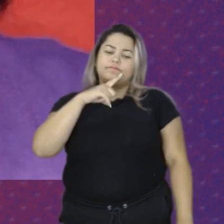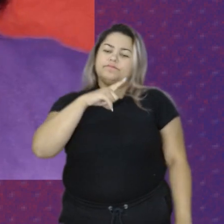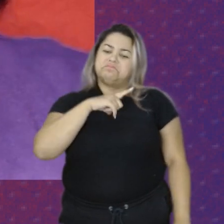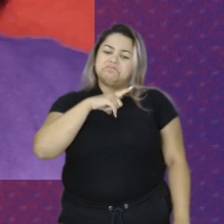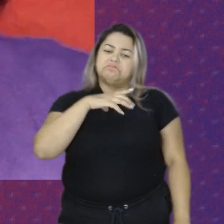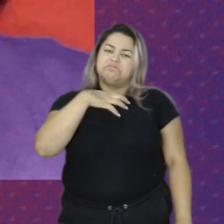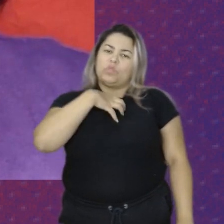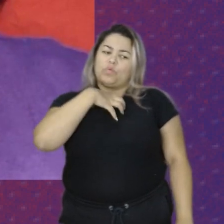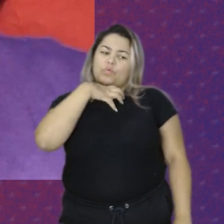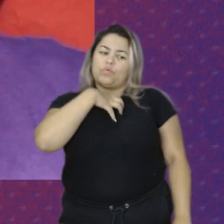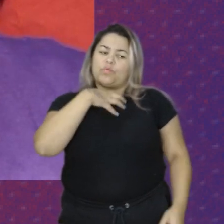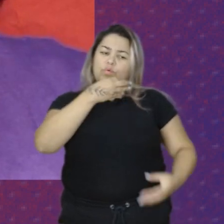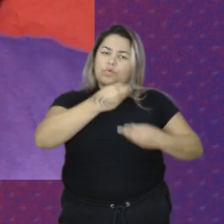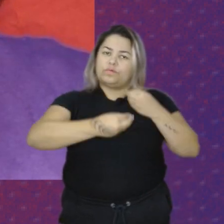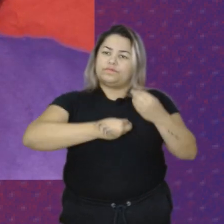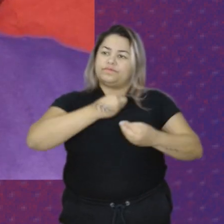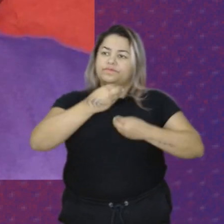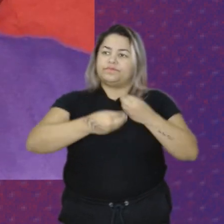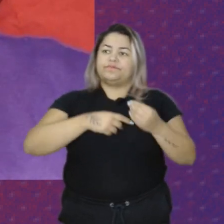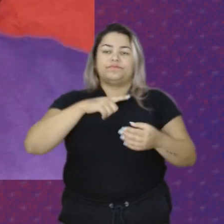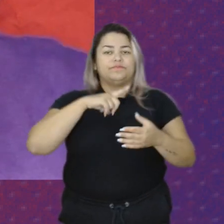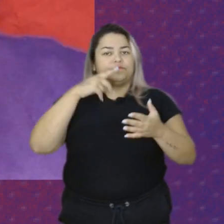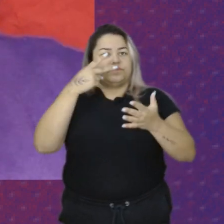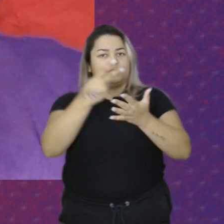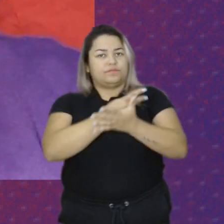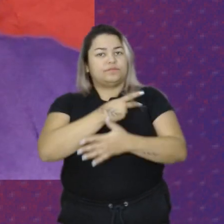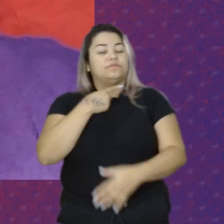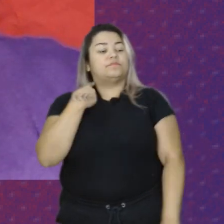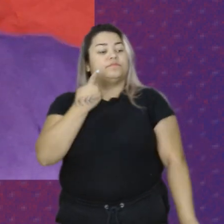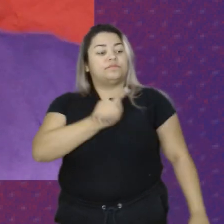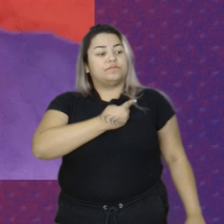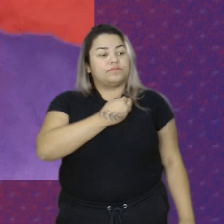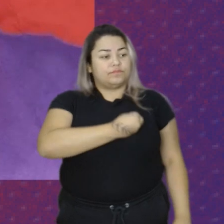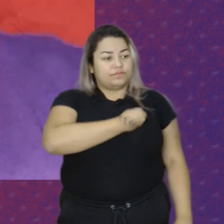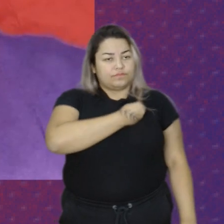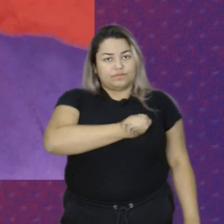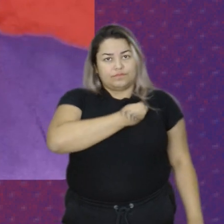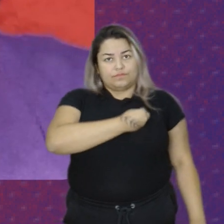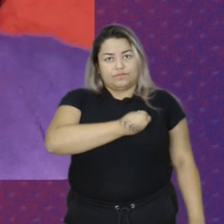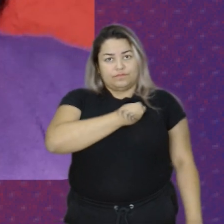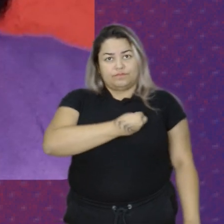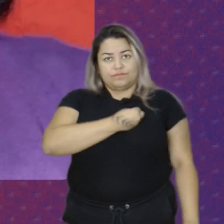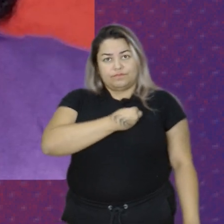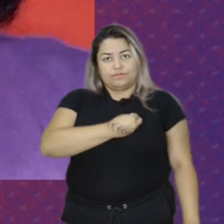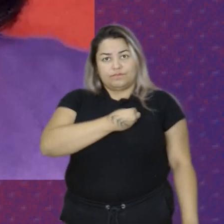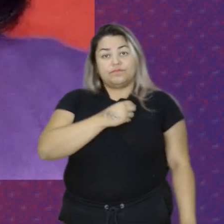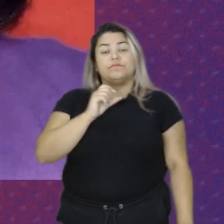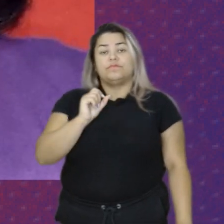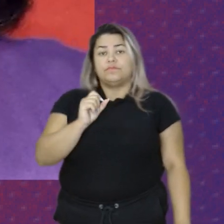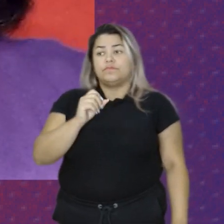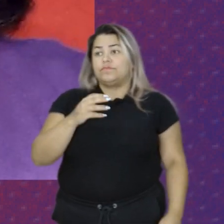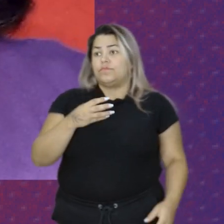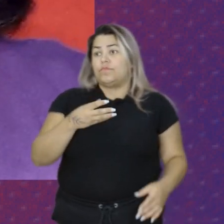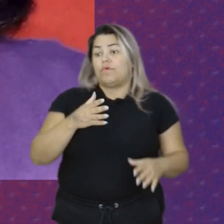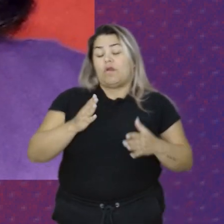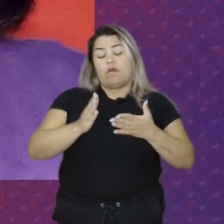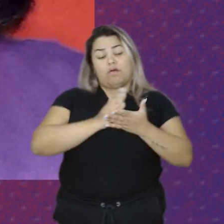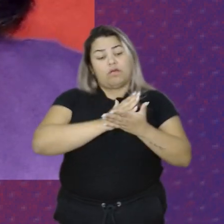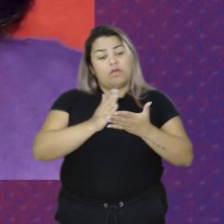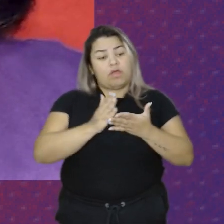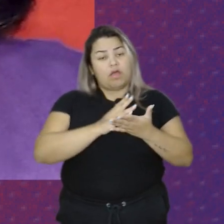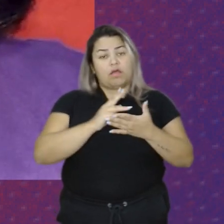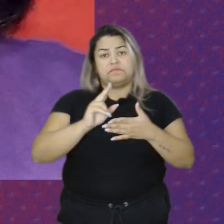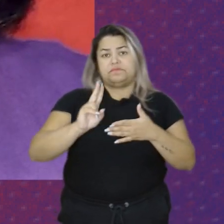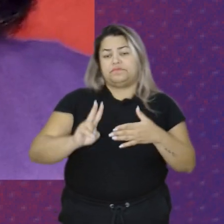de como tem impactado na nossa vida, que muitas vezes a gente